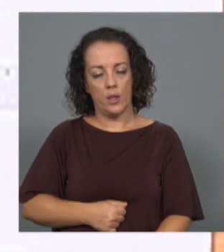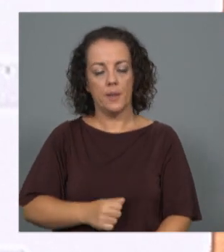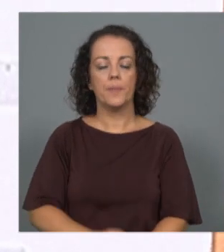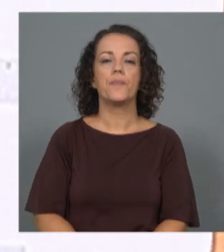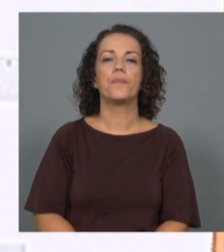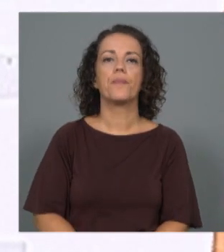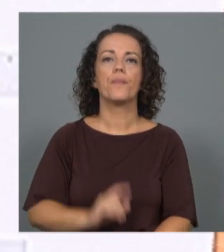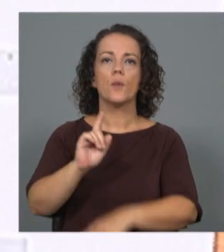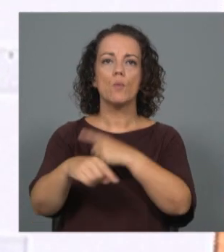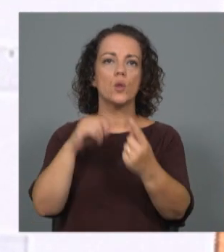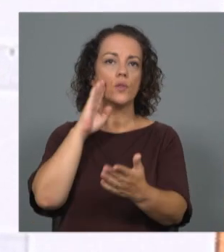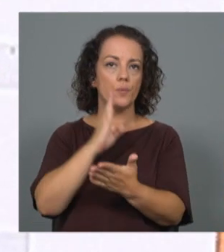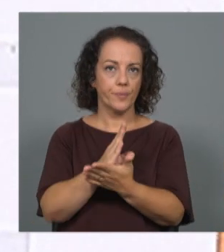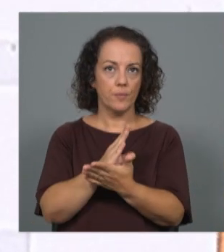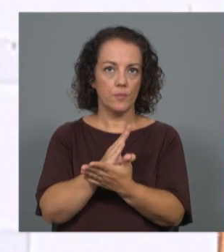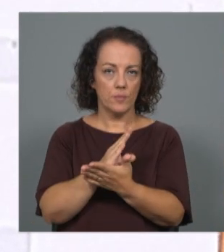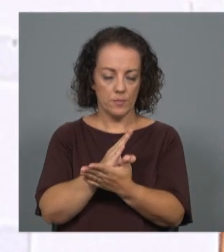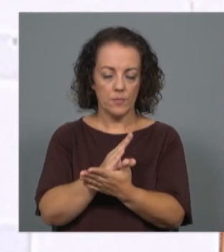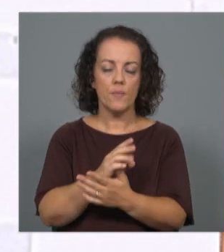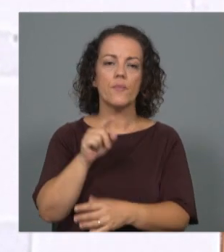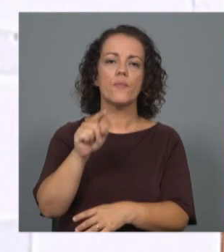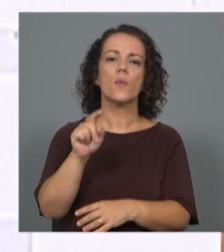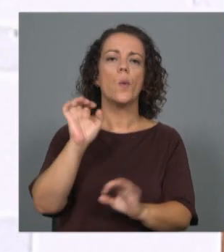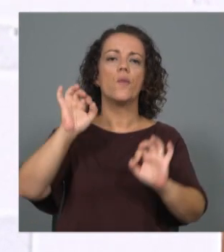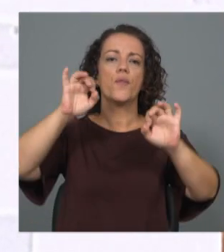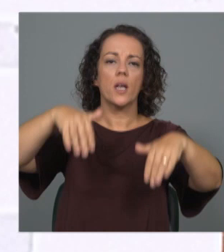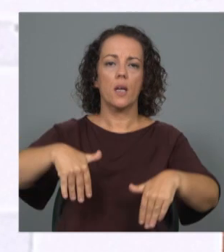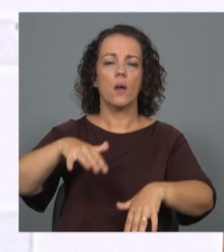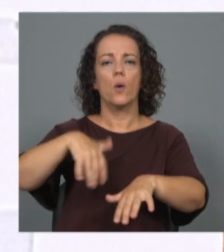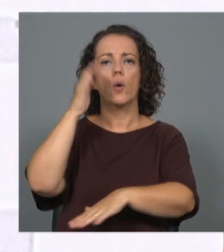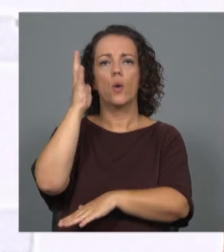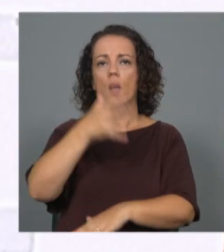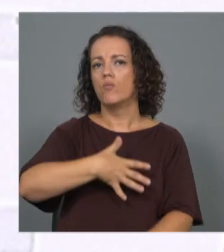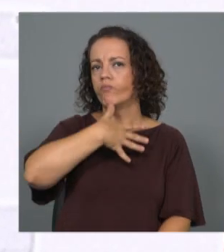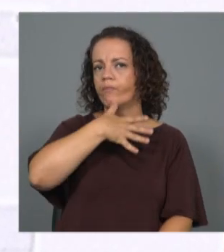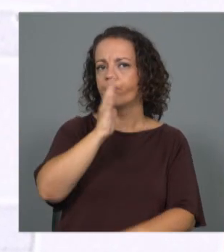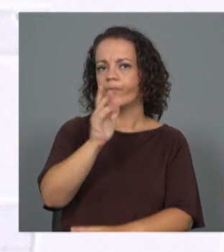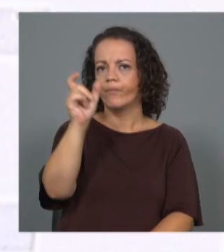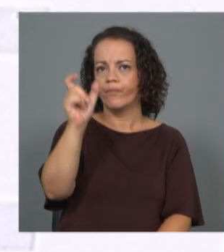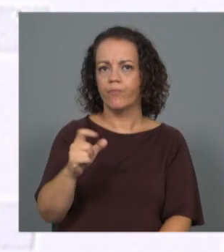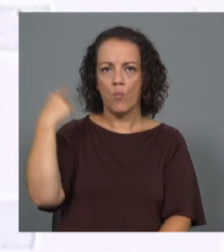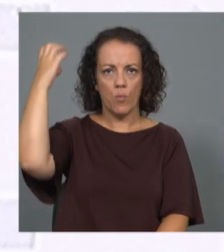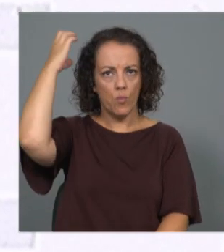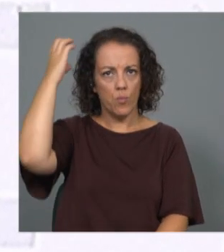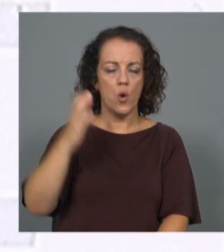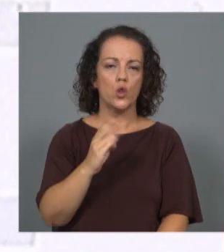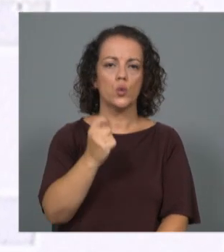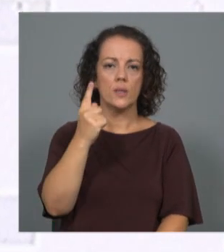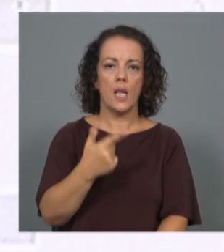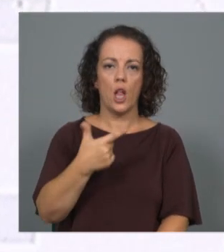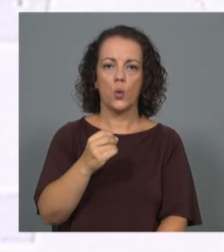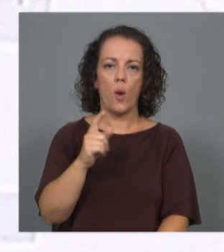Finalmente, o Congresso terminará com uma conferência proferida pelo cardeal José Tolentino Mendonça,